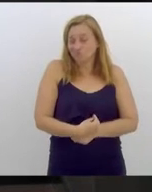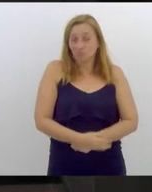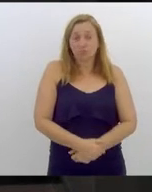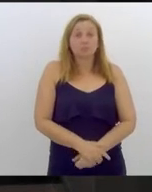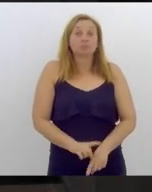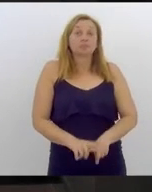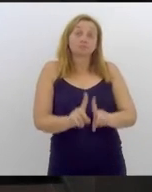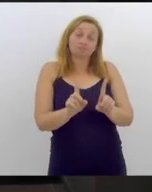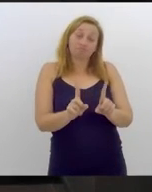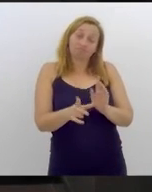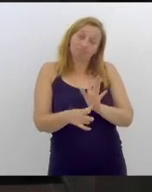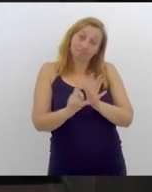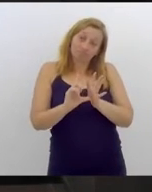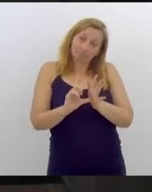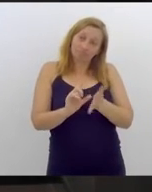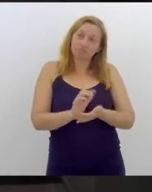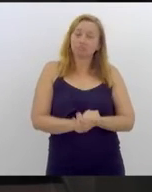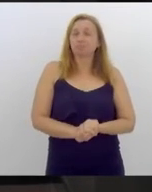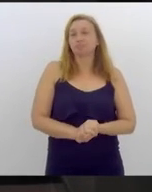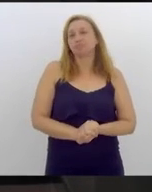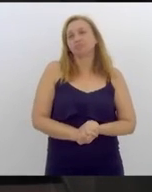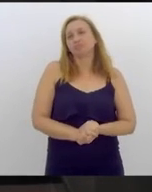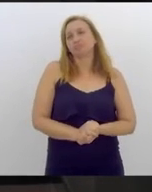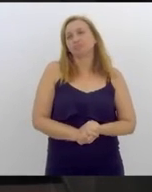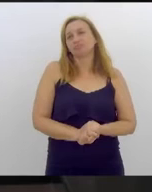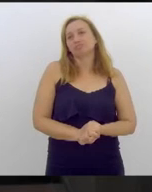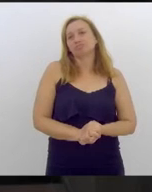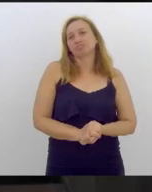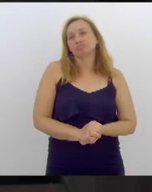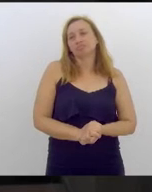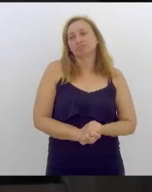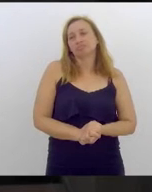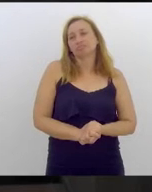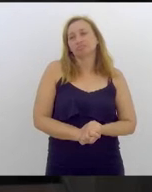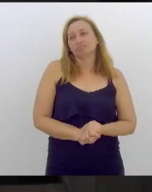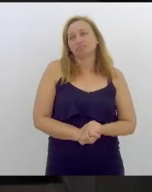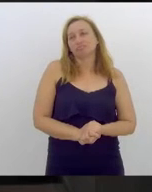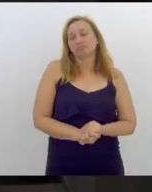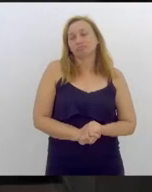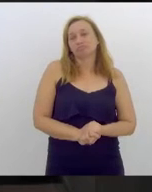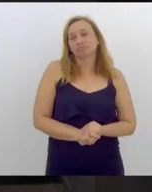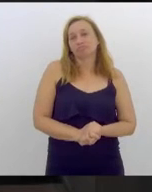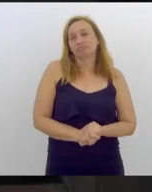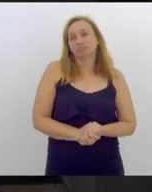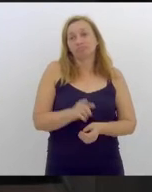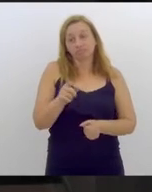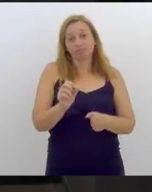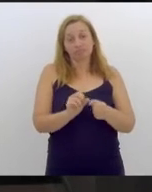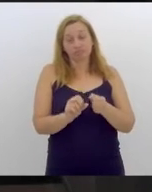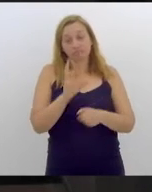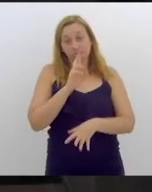mas sem antes que aquele que proferiu responda